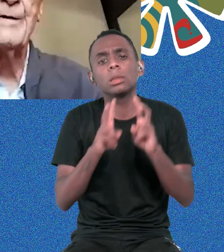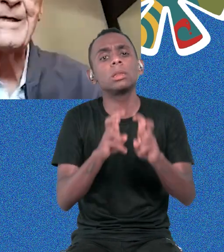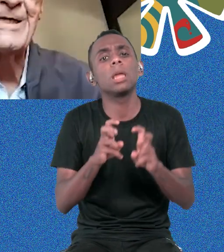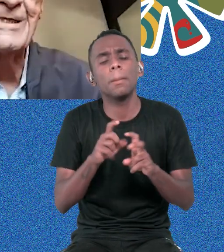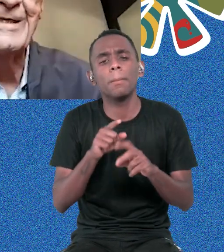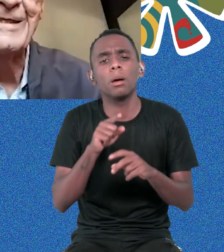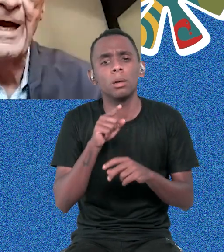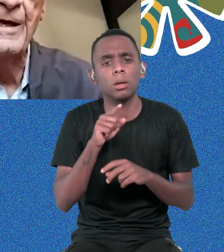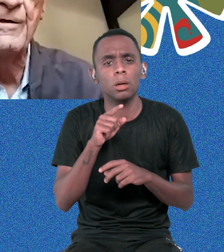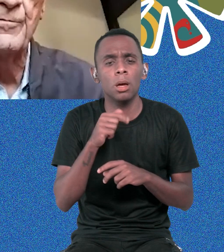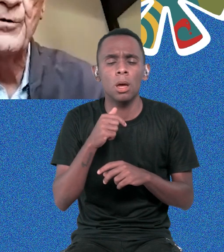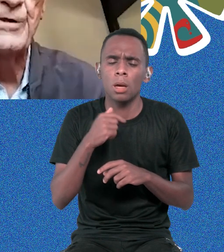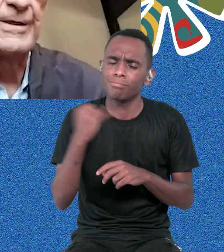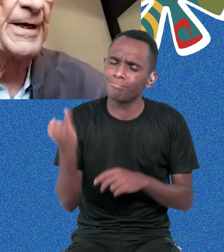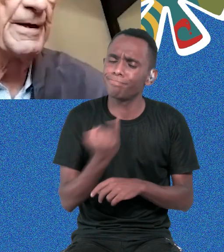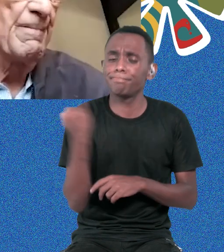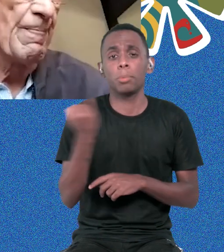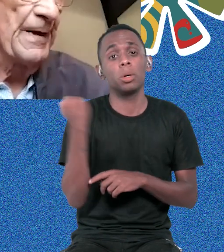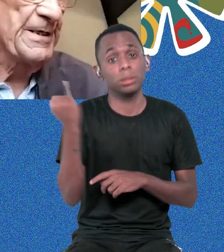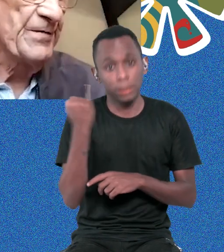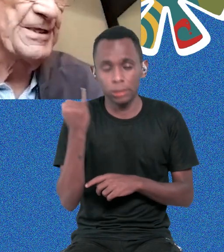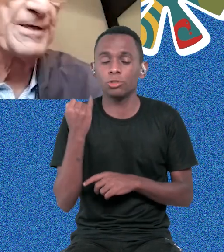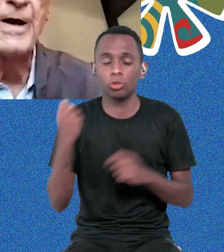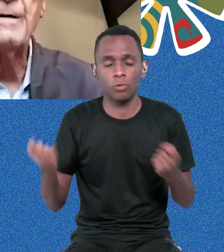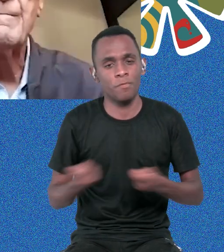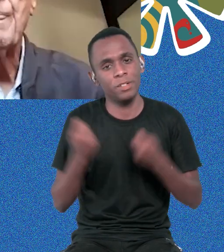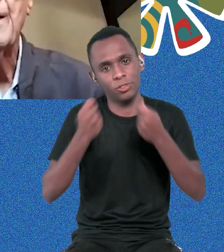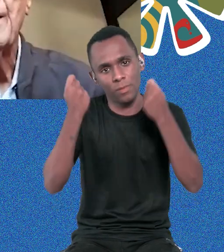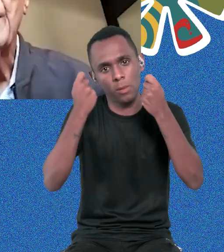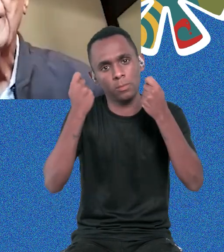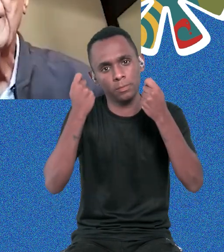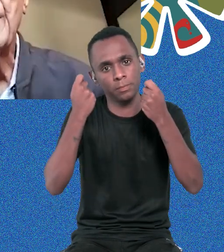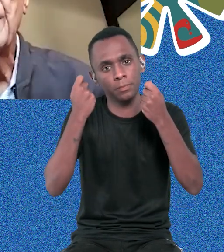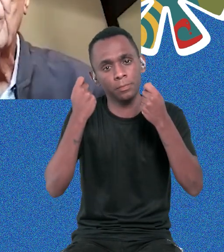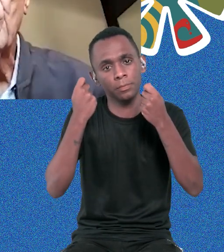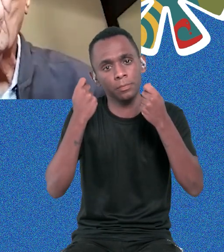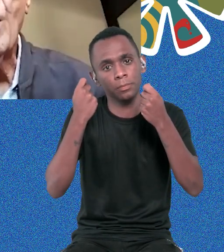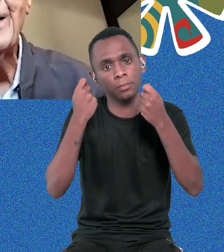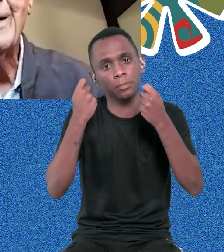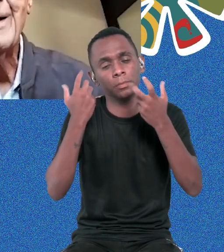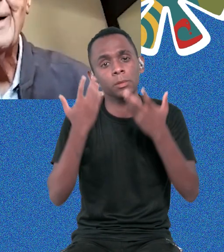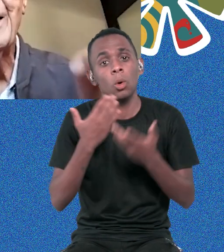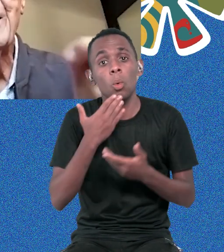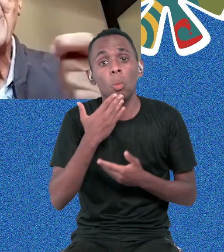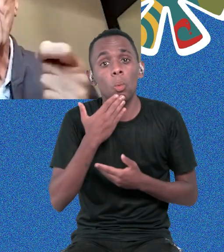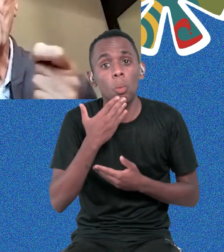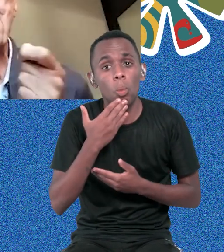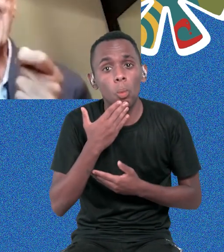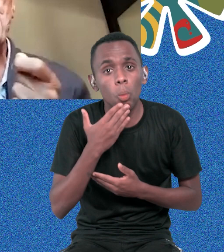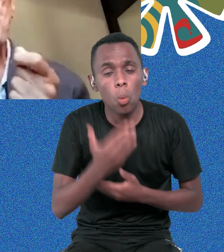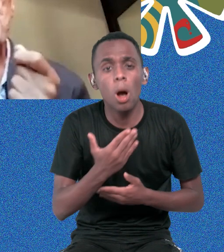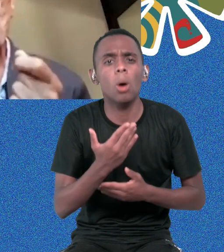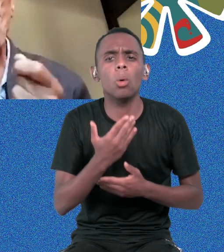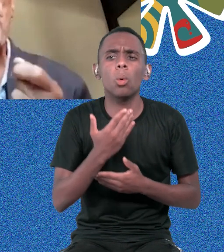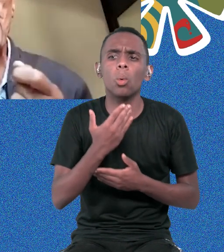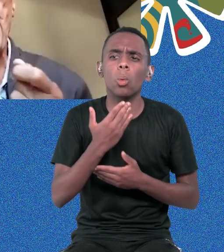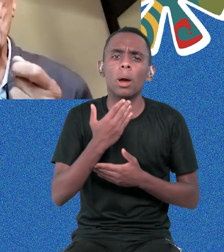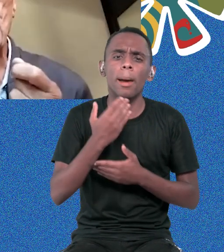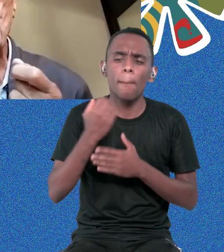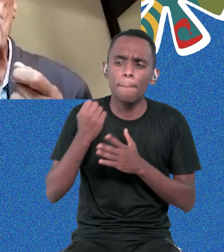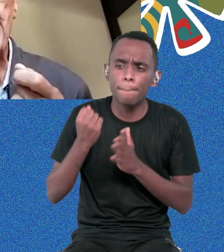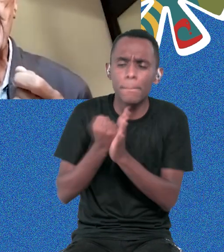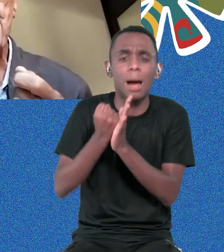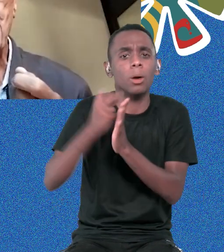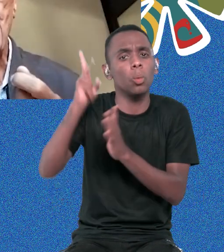Michele, que deverá ser central, no meu entender, nesse festival, é qual é o peso histórico